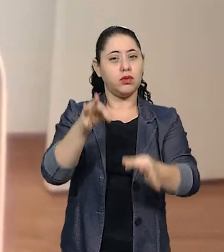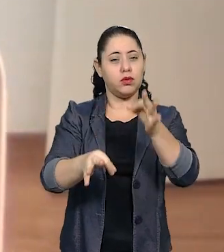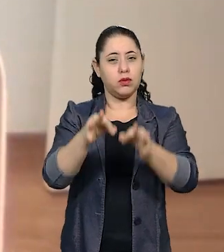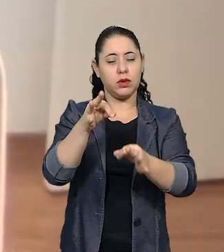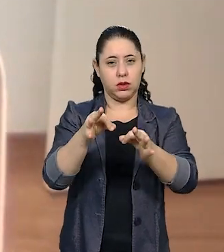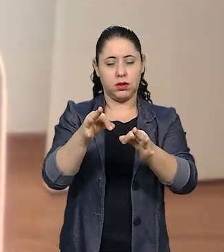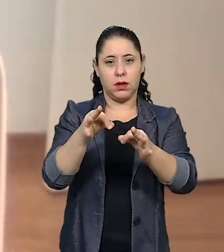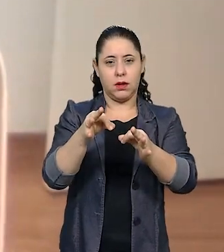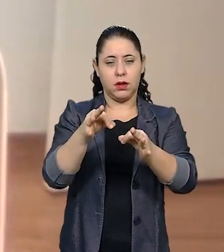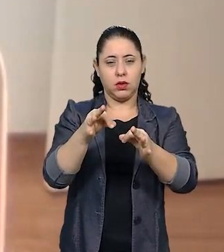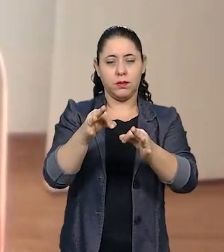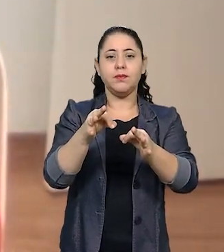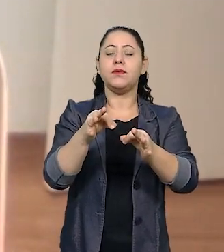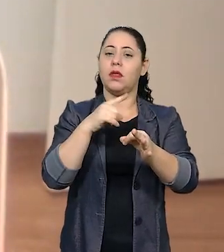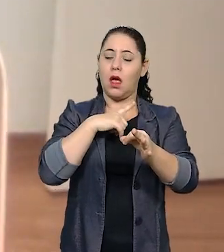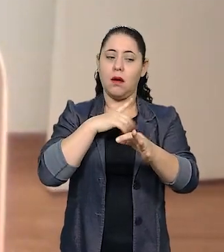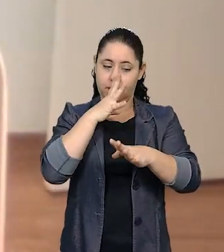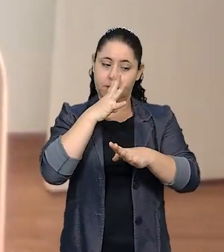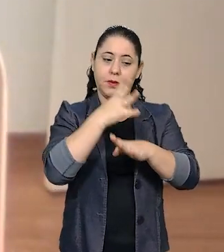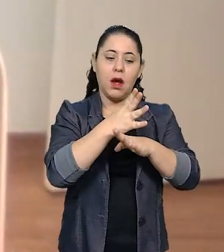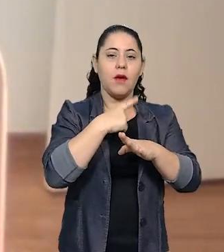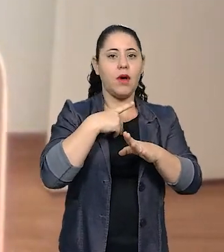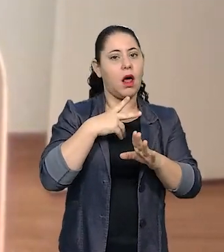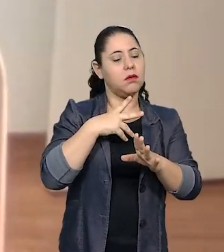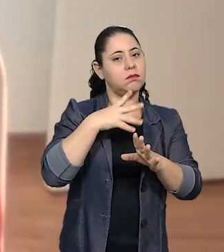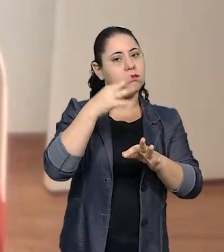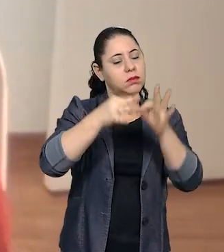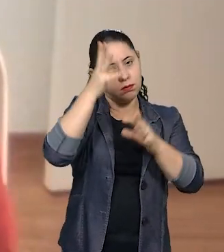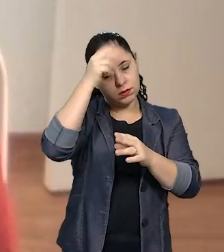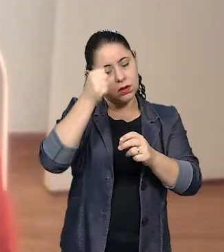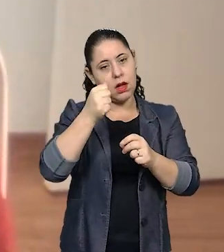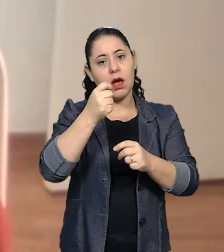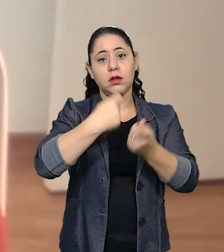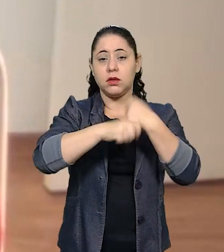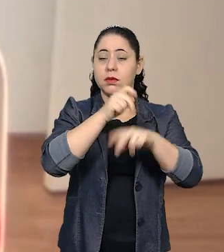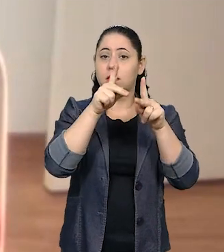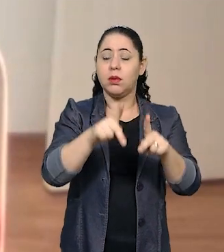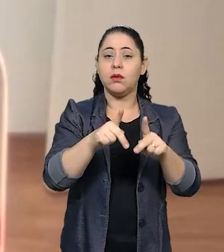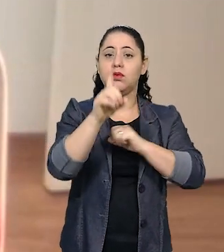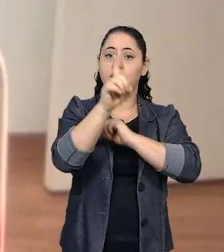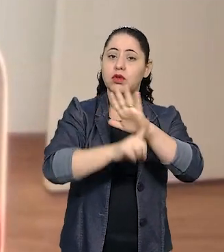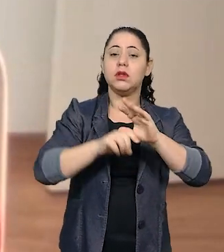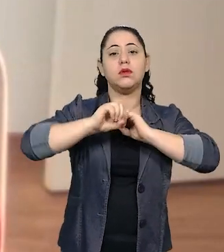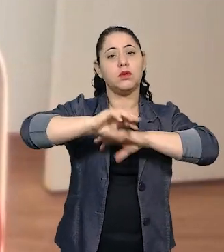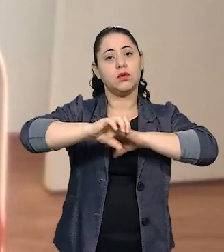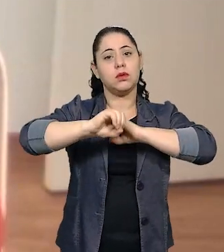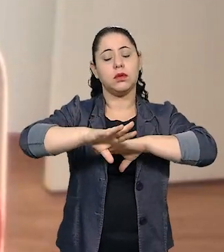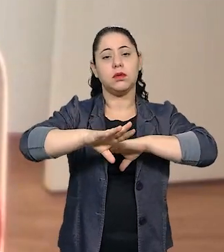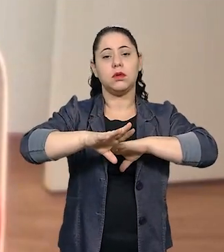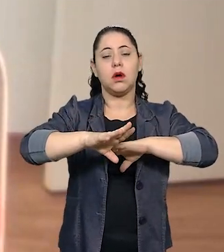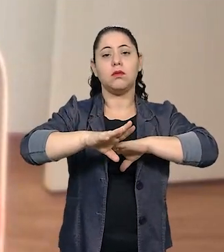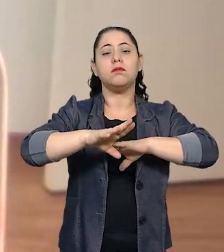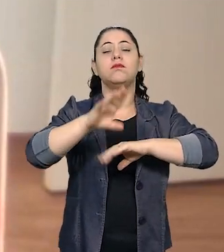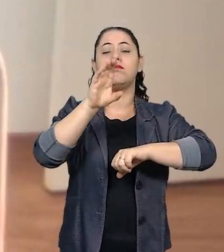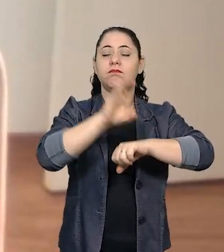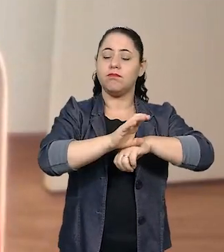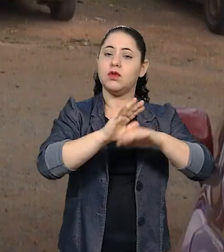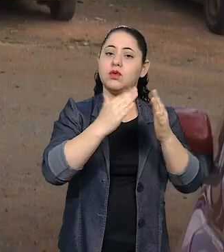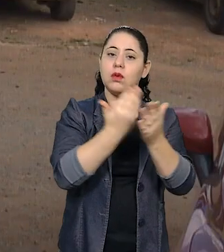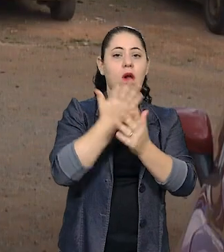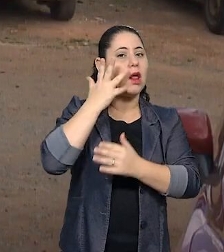tenham recursos financeiros ou que tenham algum outro tipo de impedimento, né? A ideia é que o próprio judiciário pode,